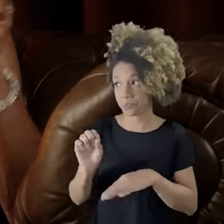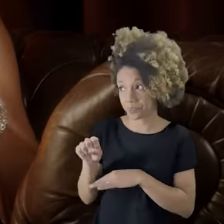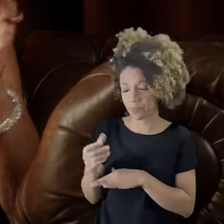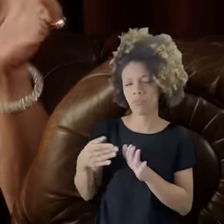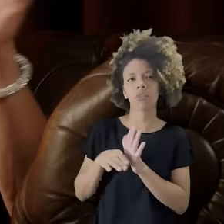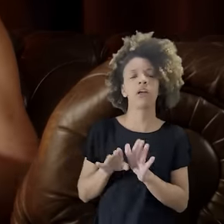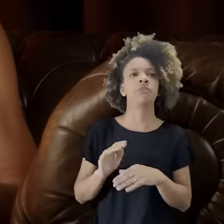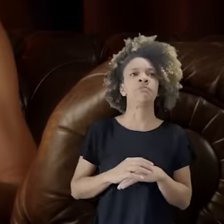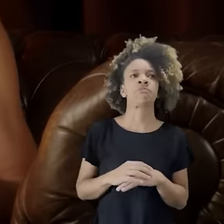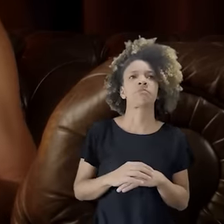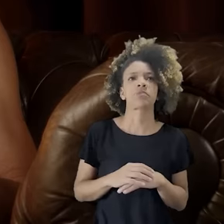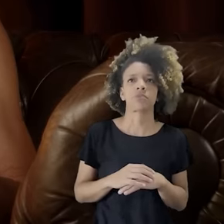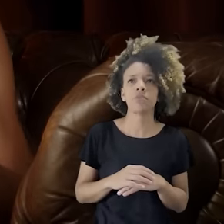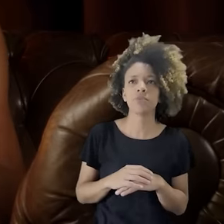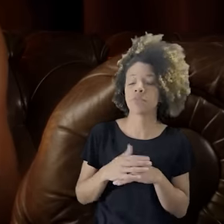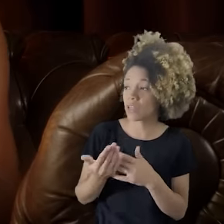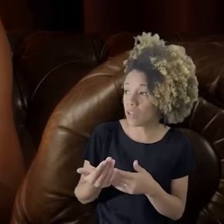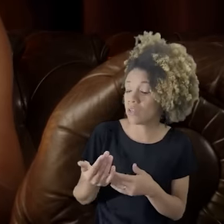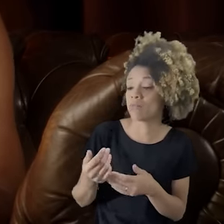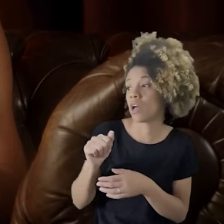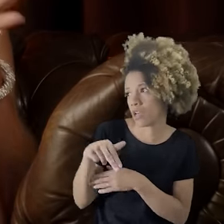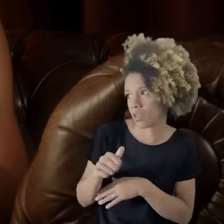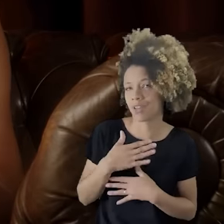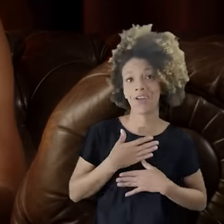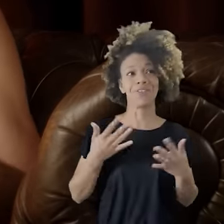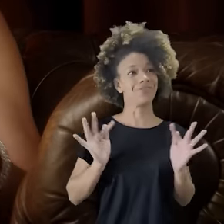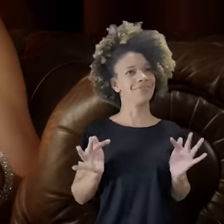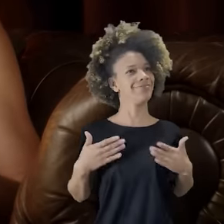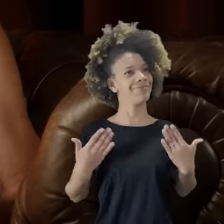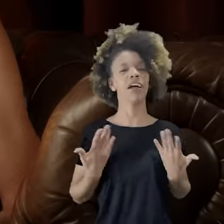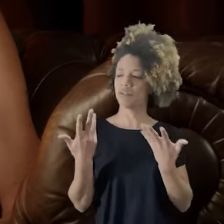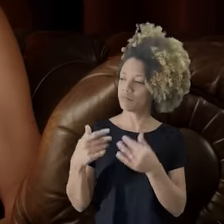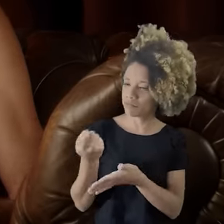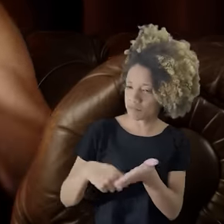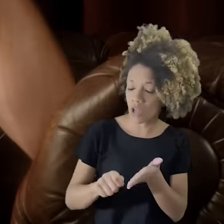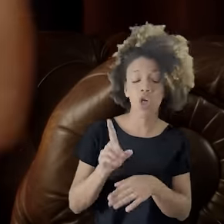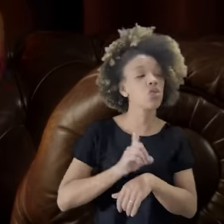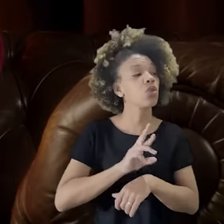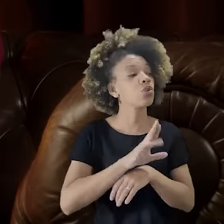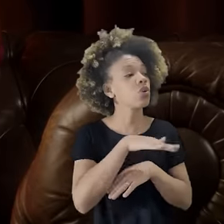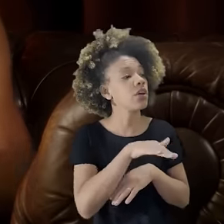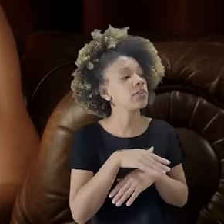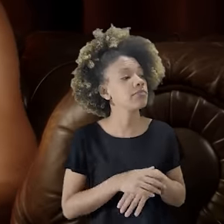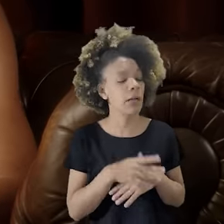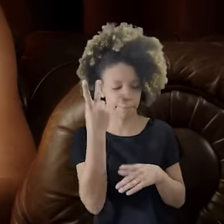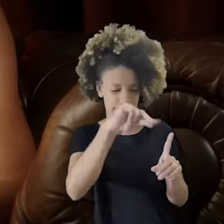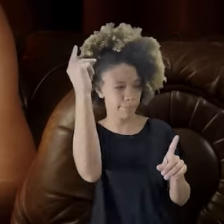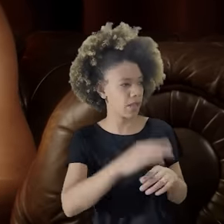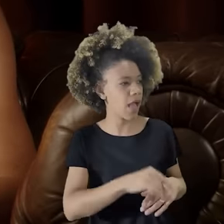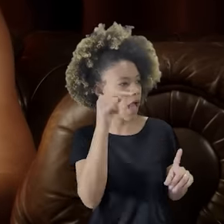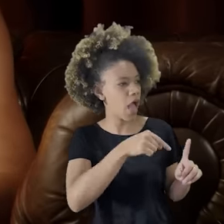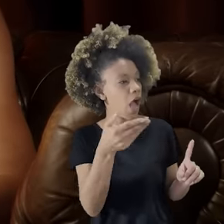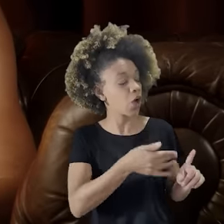quando eu cheguei lá ela me chamou de ano fica super feliz aí ela autorizou falou Doutora manda bala